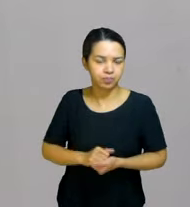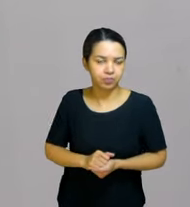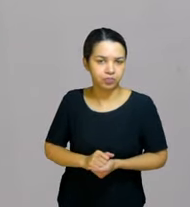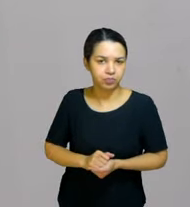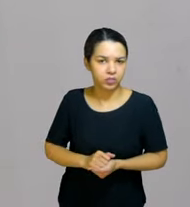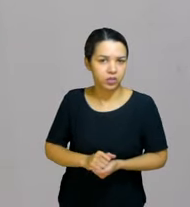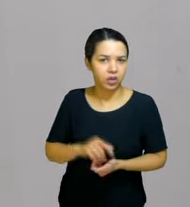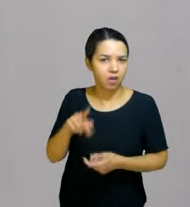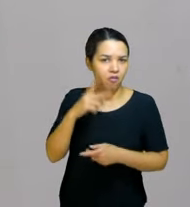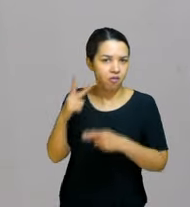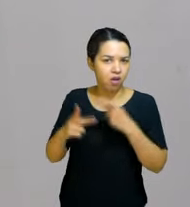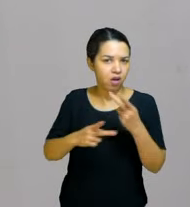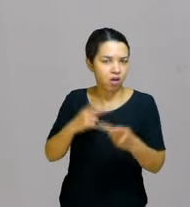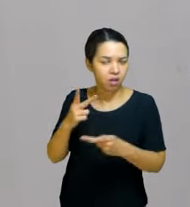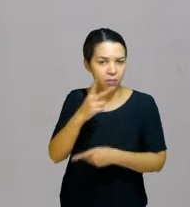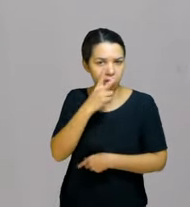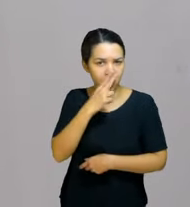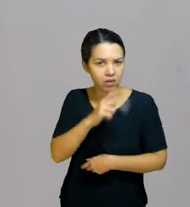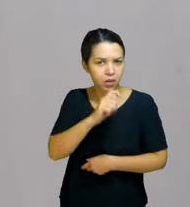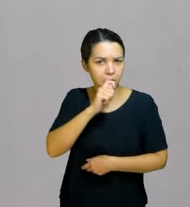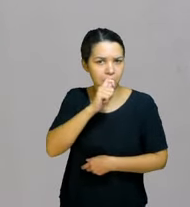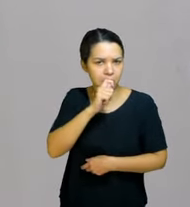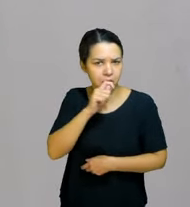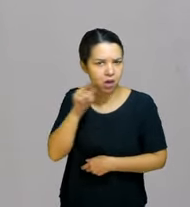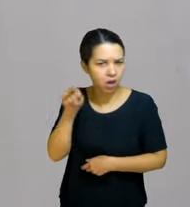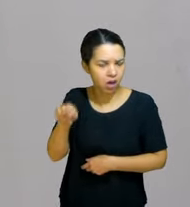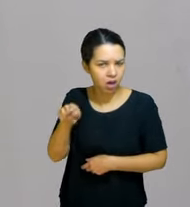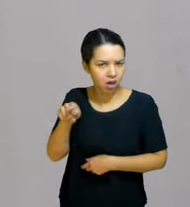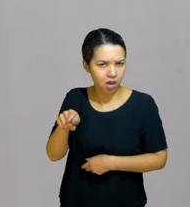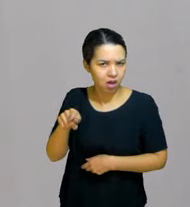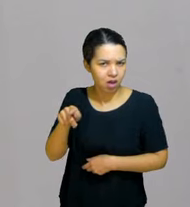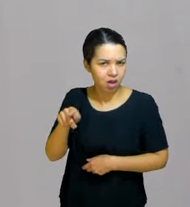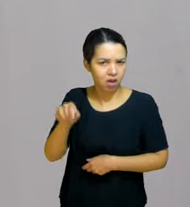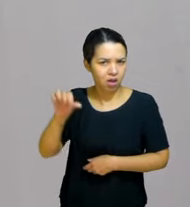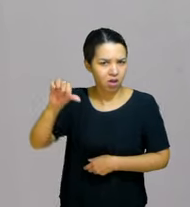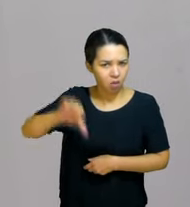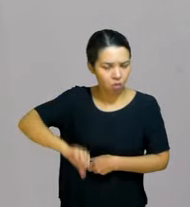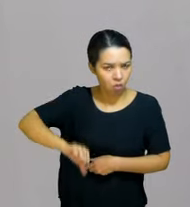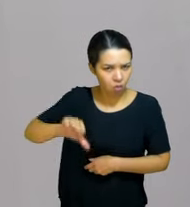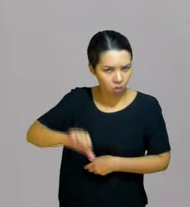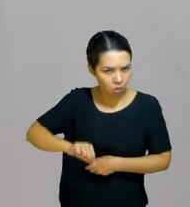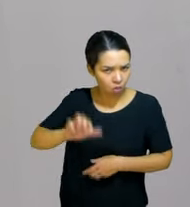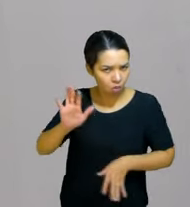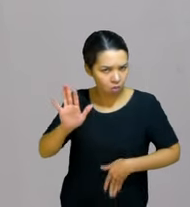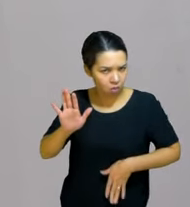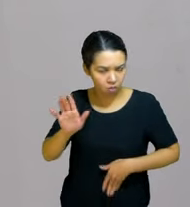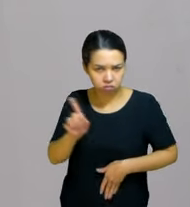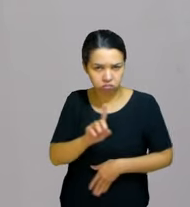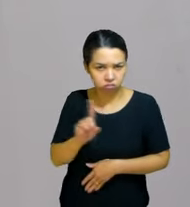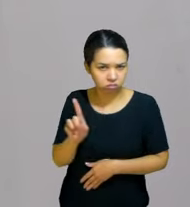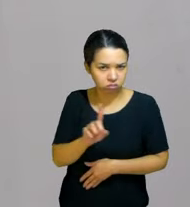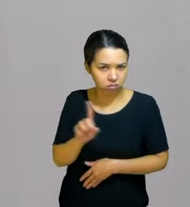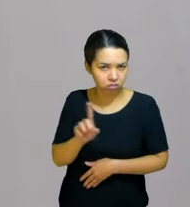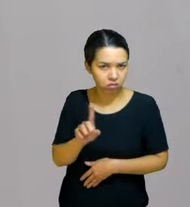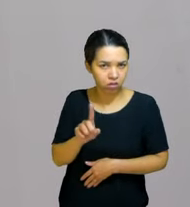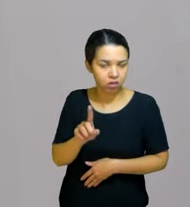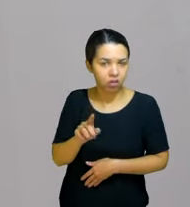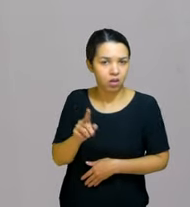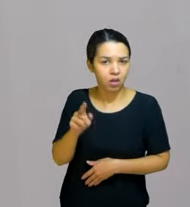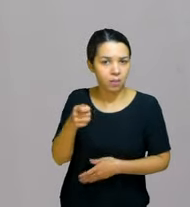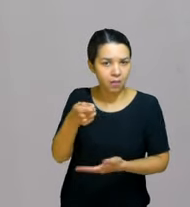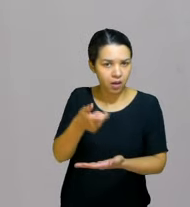Colocaram coisas como se os árbitros fossem bandidos. As taxas são ruins? São. Pagar para